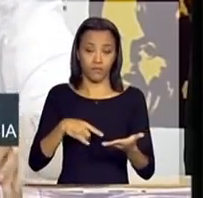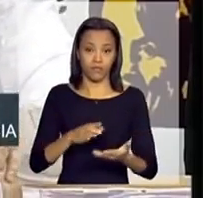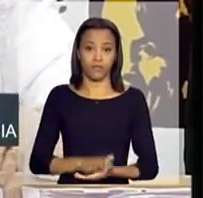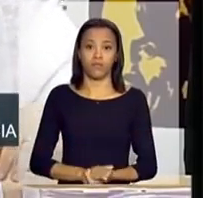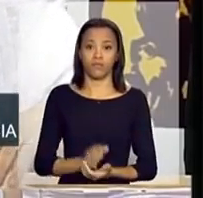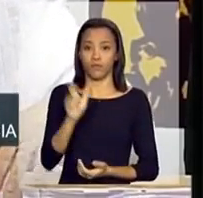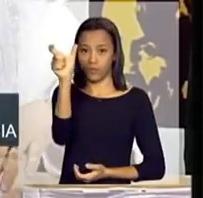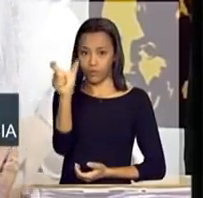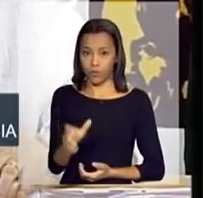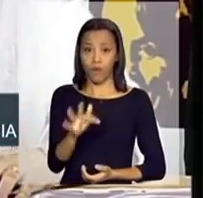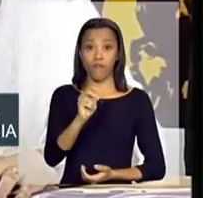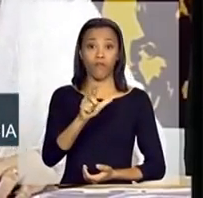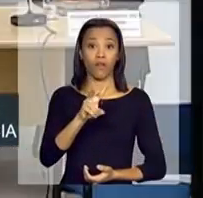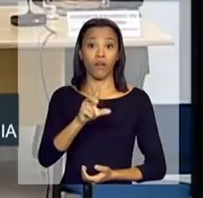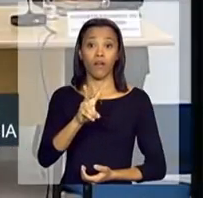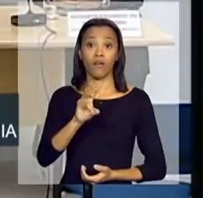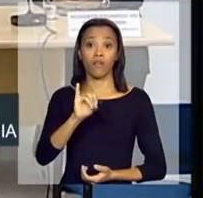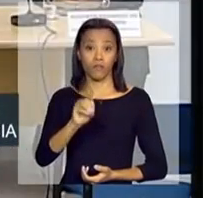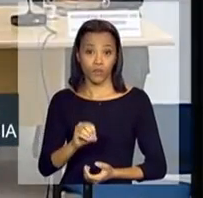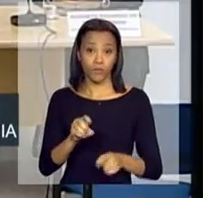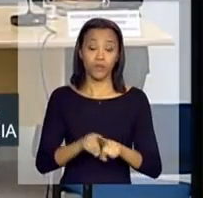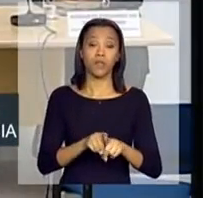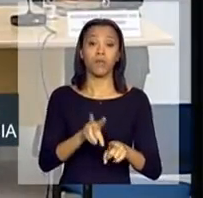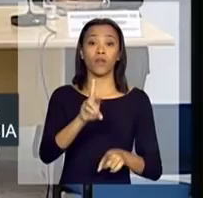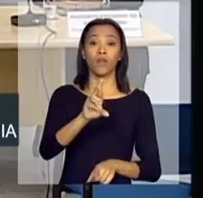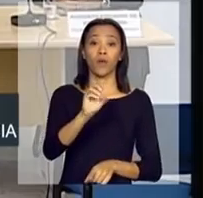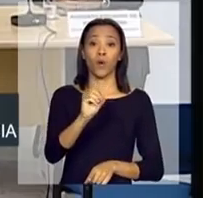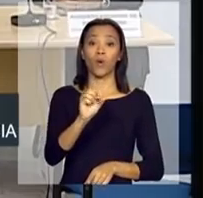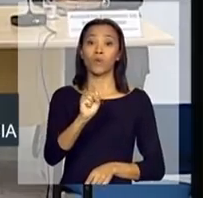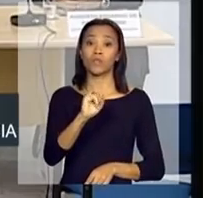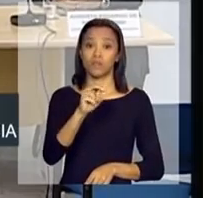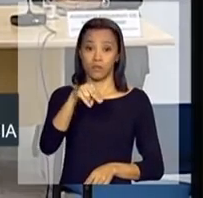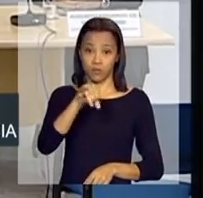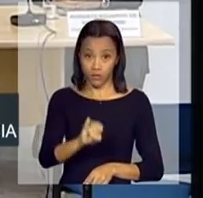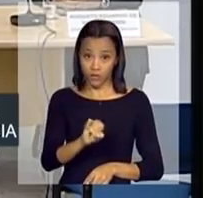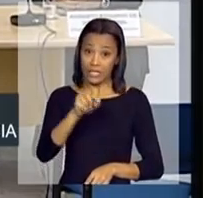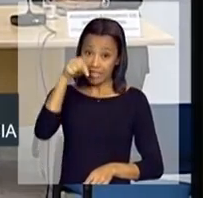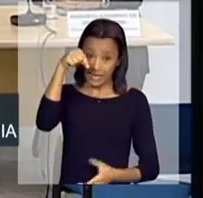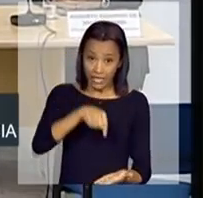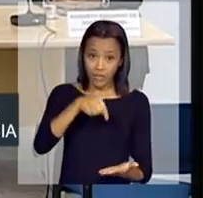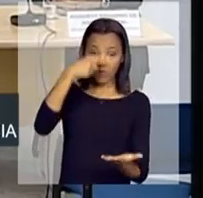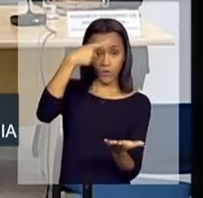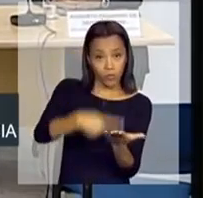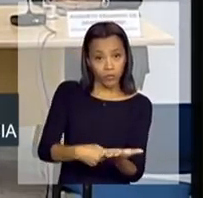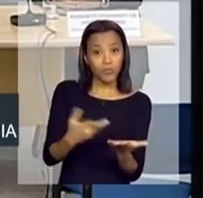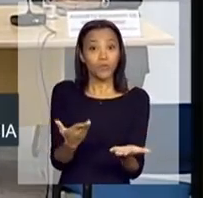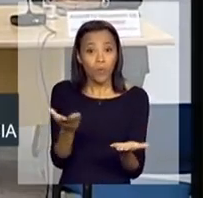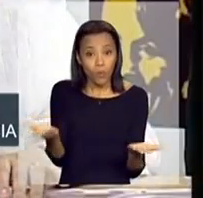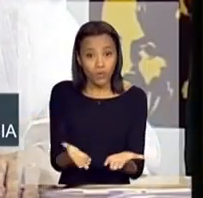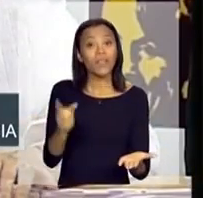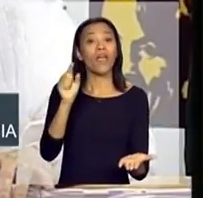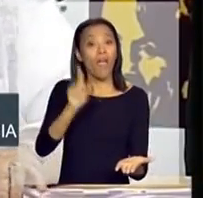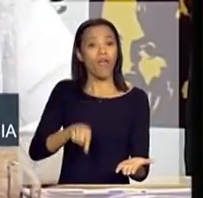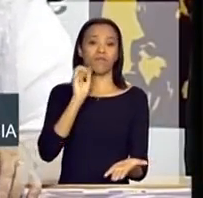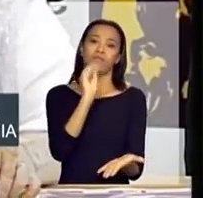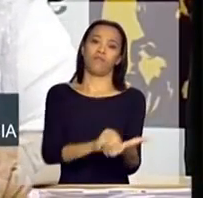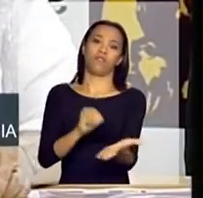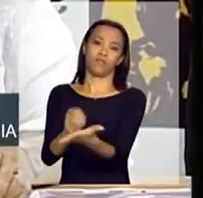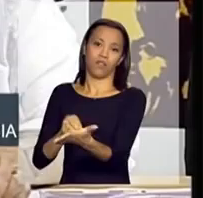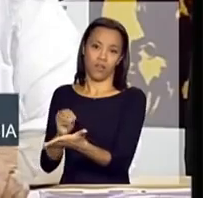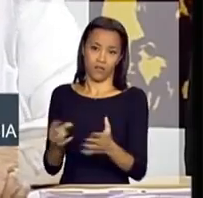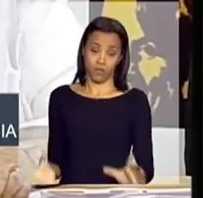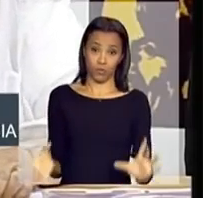Flávio e eu, e Rosine, deste acordo hoje, que era o que faltava, com a